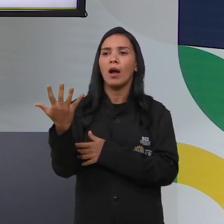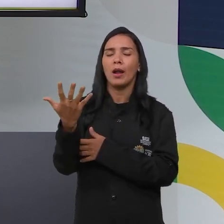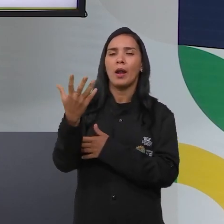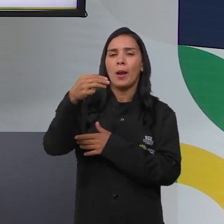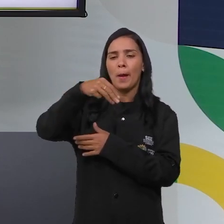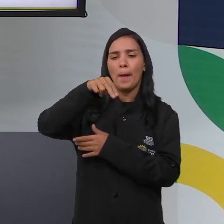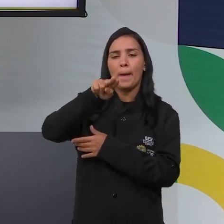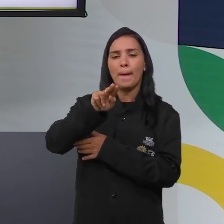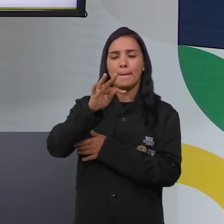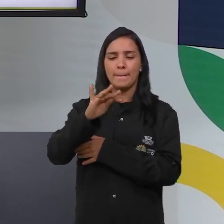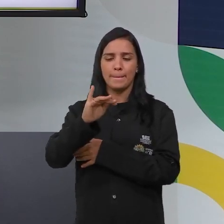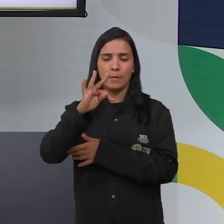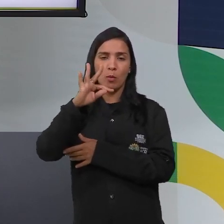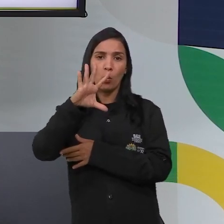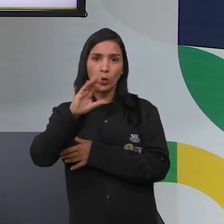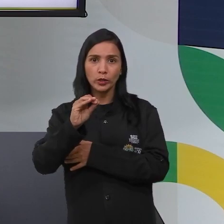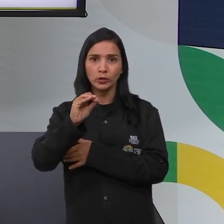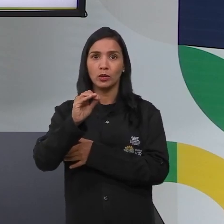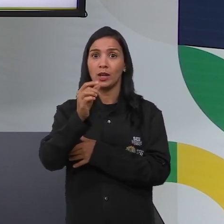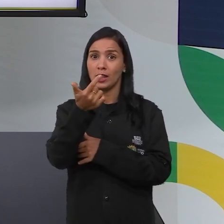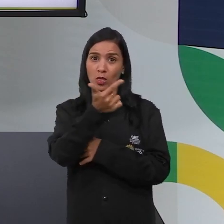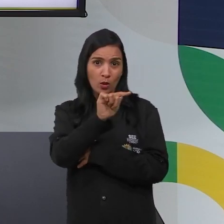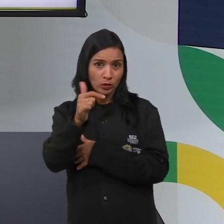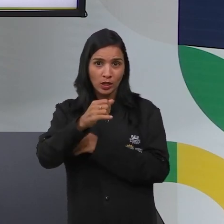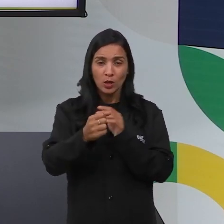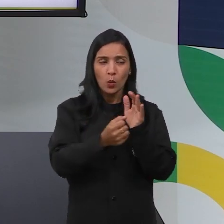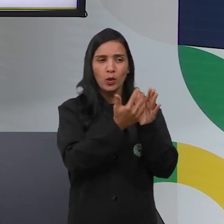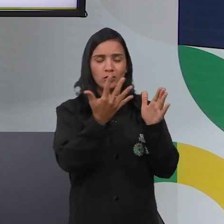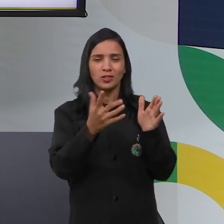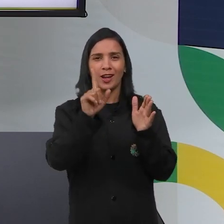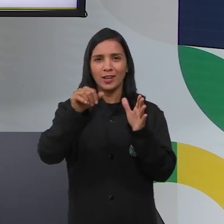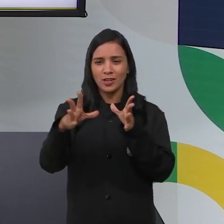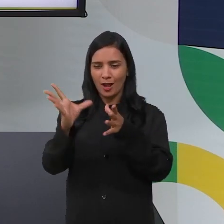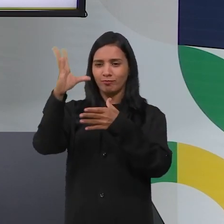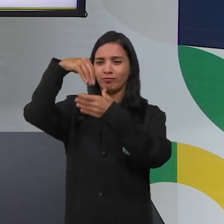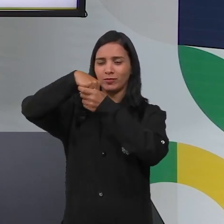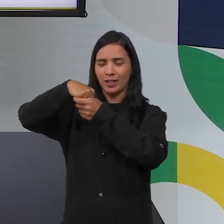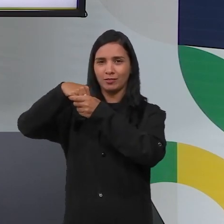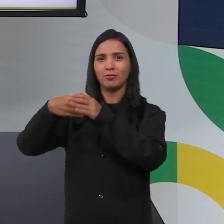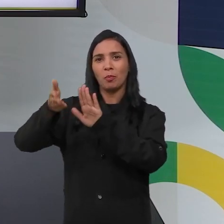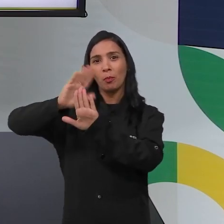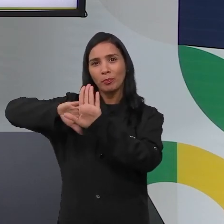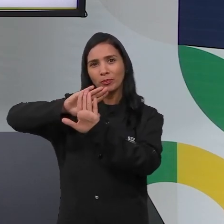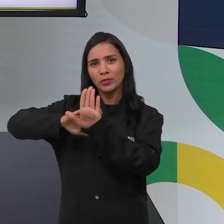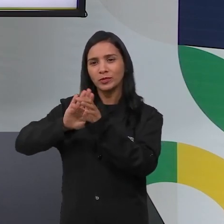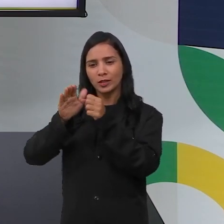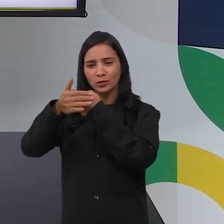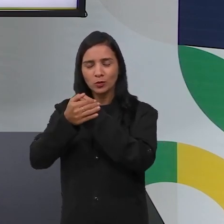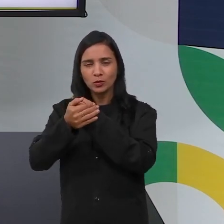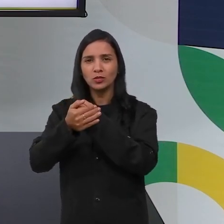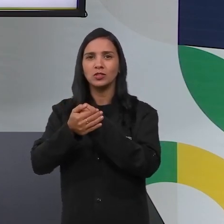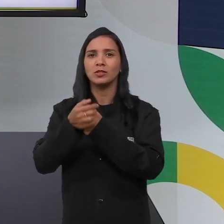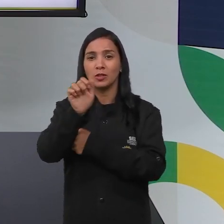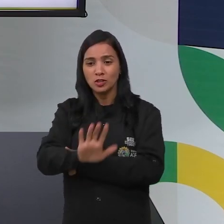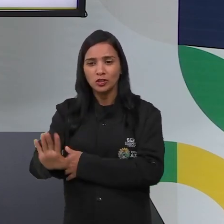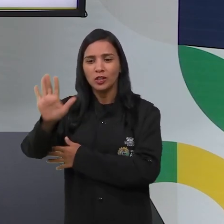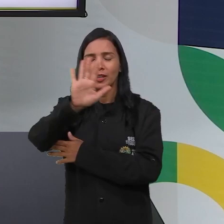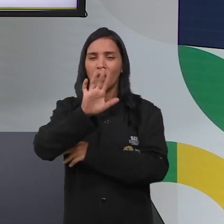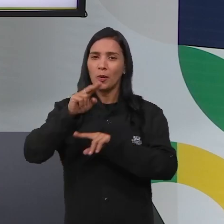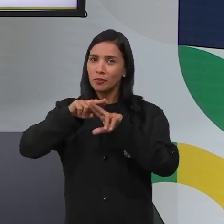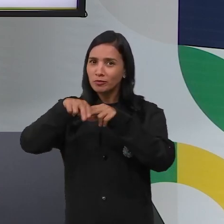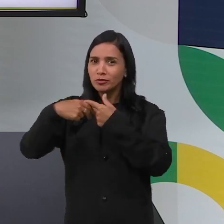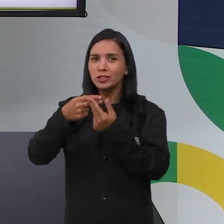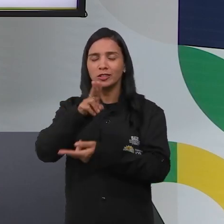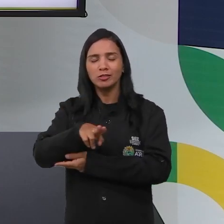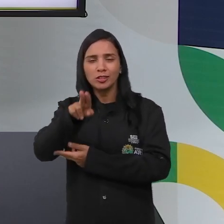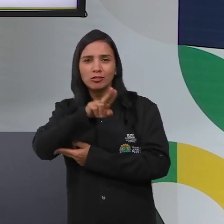por algo, você também vai utilizar o much, porque ele é basicamente algo mais geral, tudo bem? Então, é por isso que nós